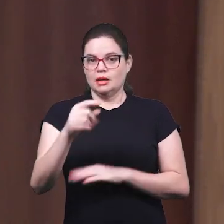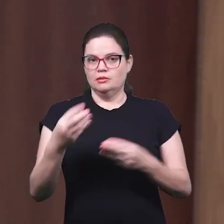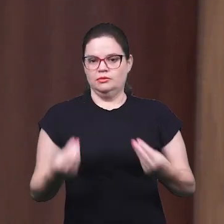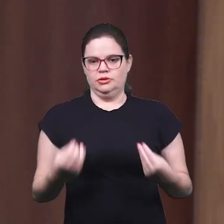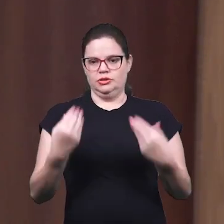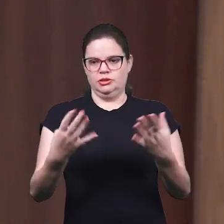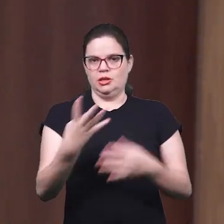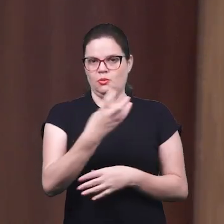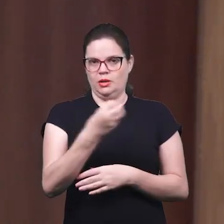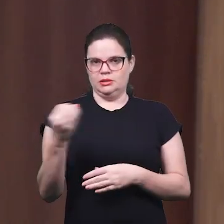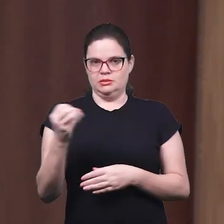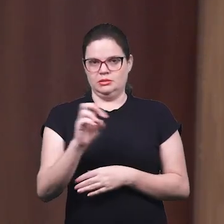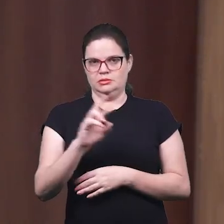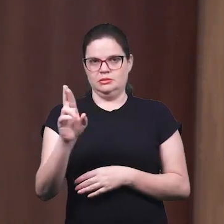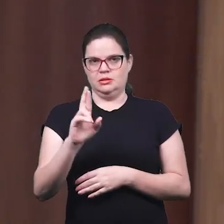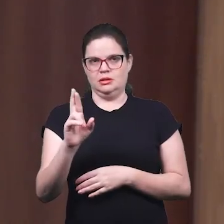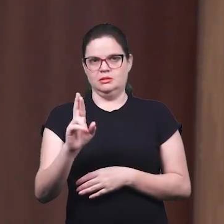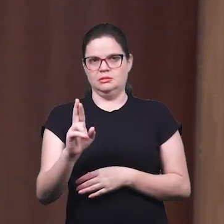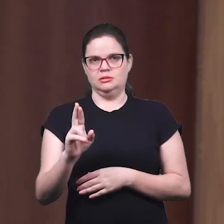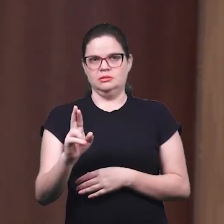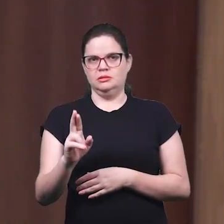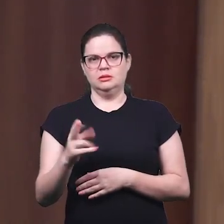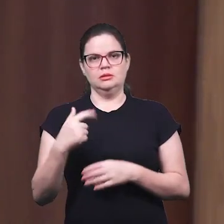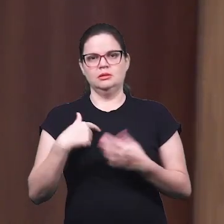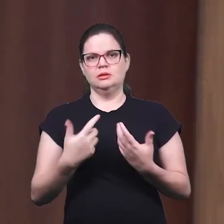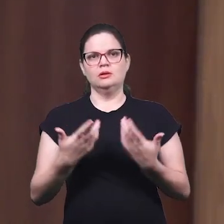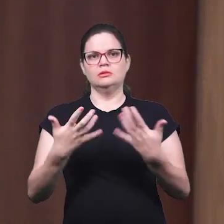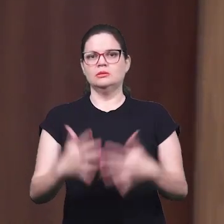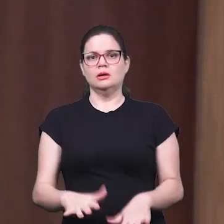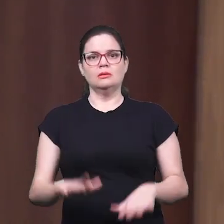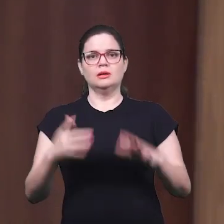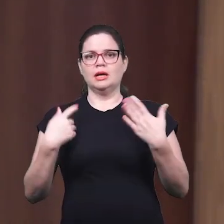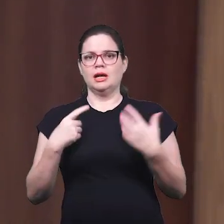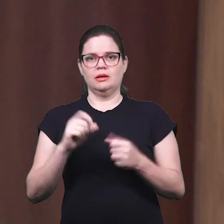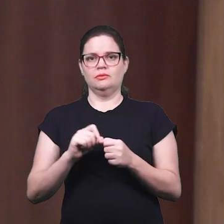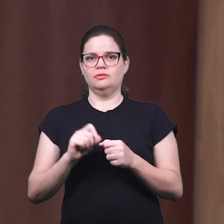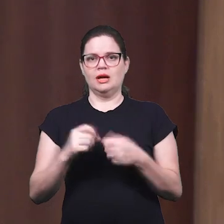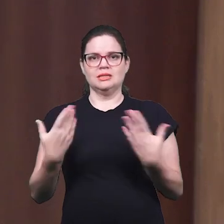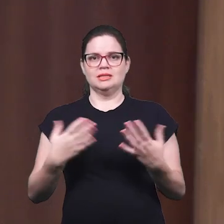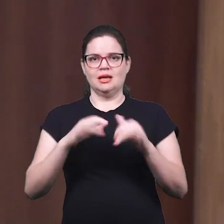400 que você ganha e não faço o anúncio, aí eu economizo isso tudo.